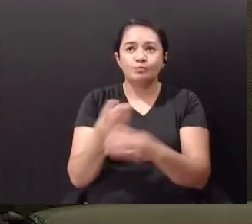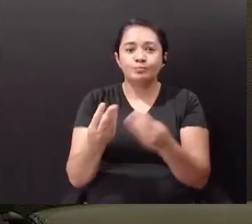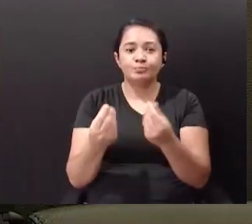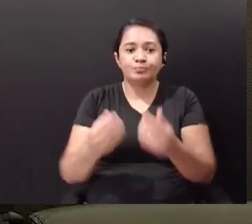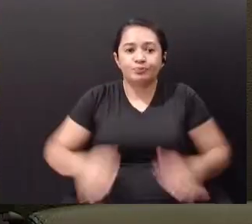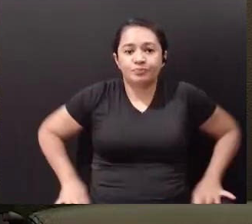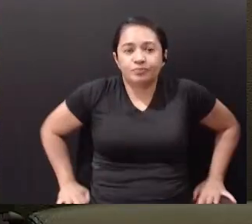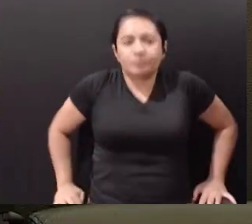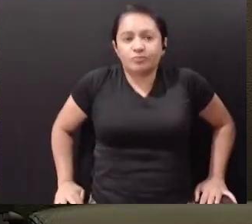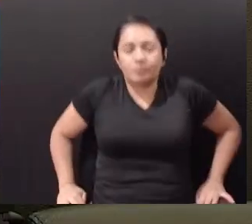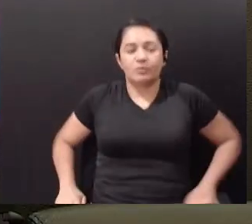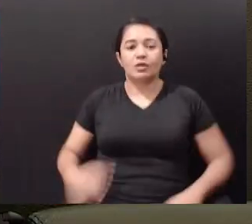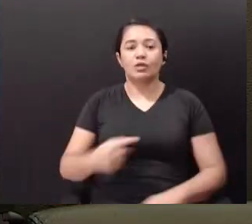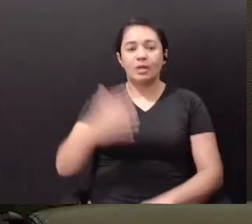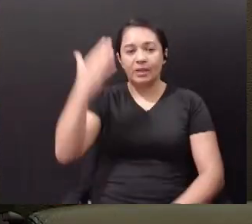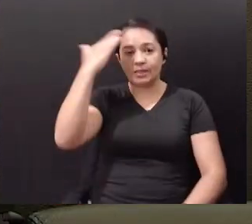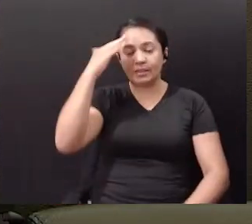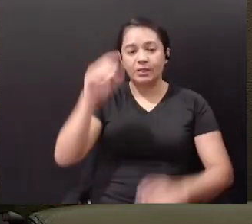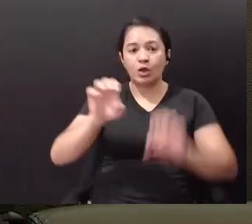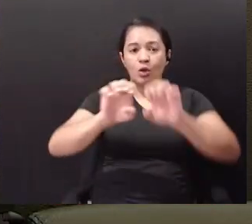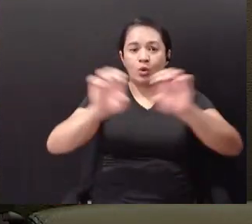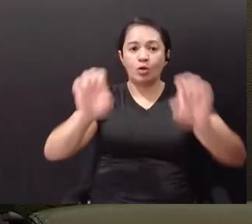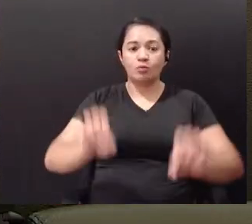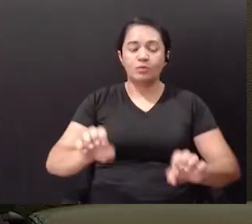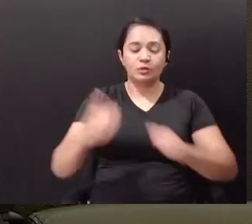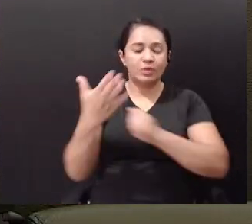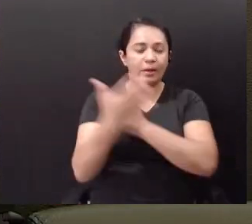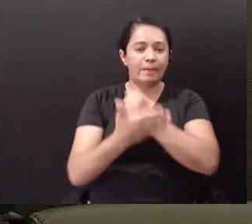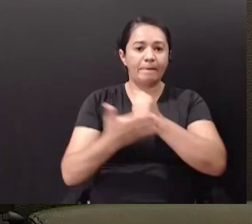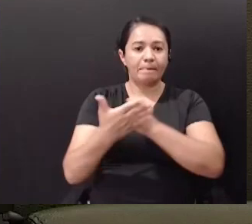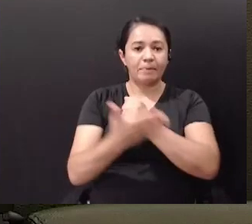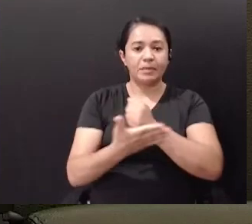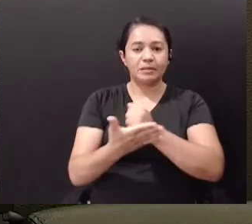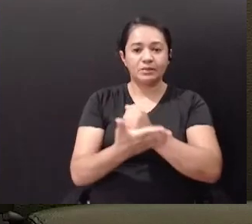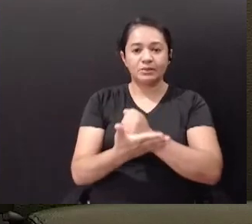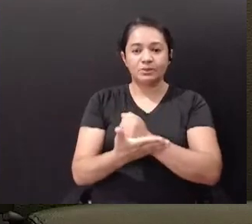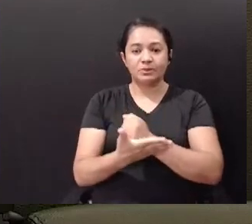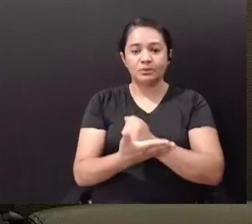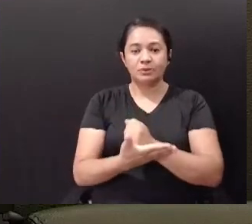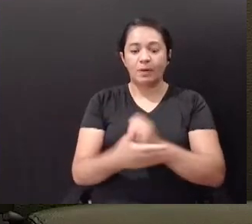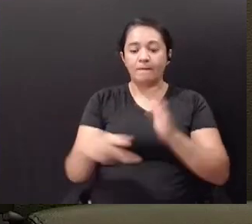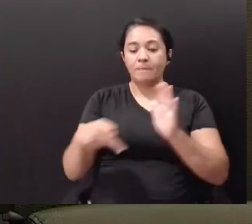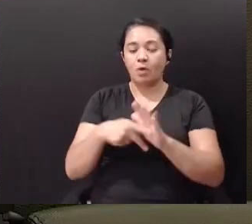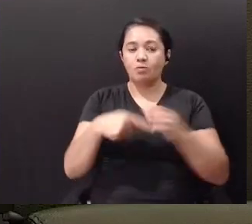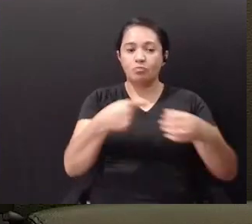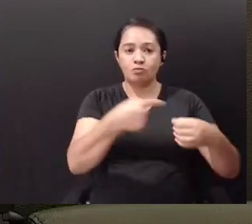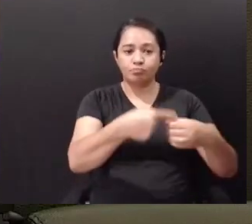como uma estrutura mínima para as cidades, né, para as vilas